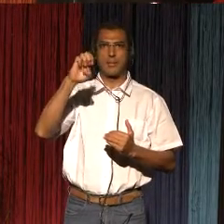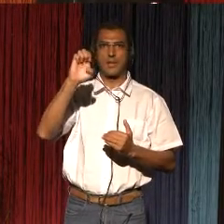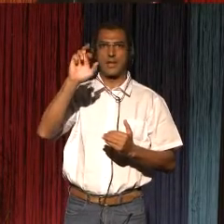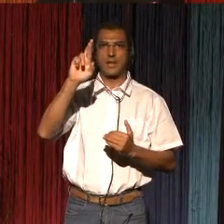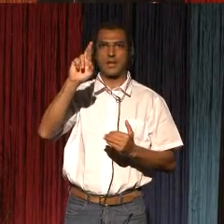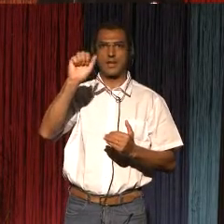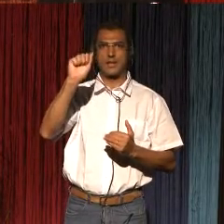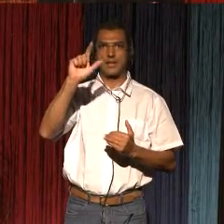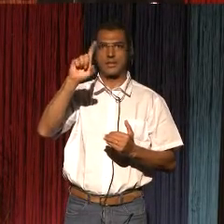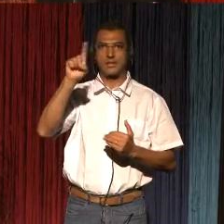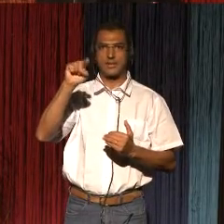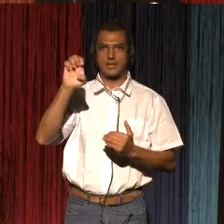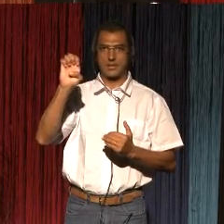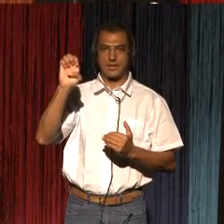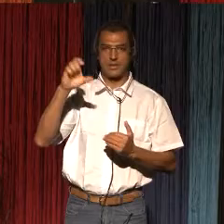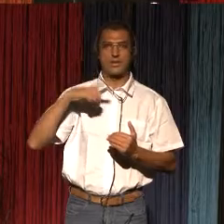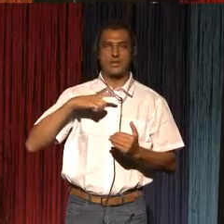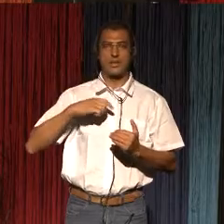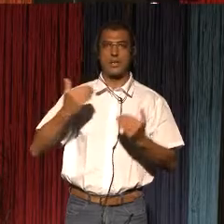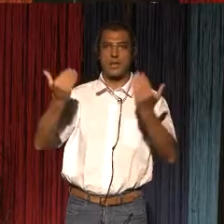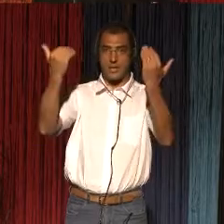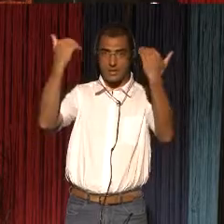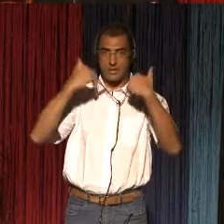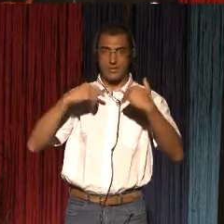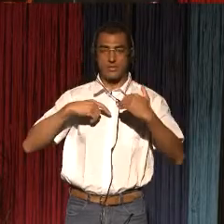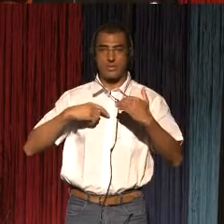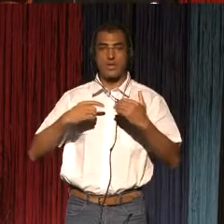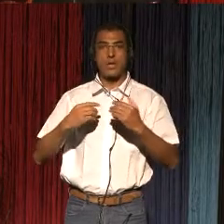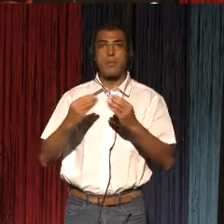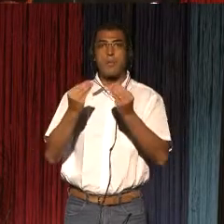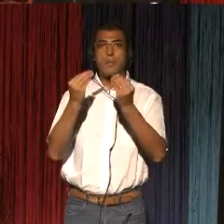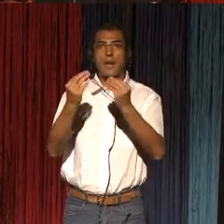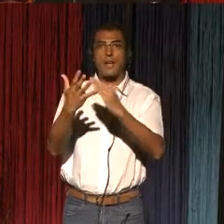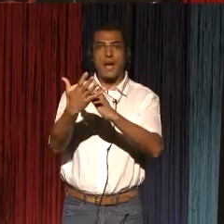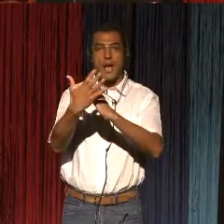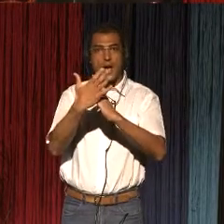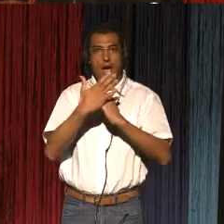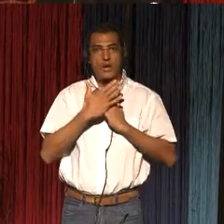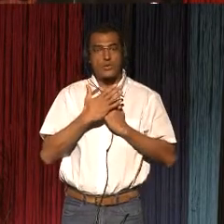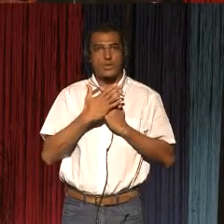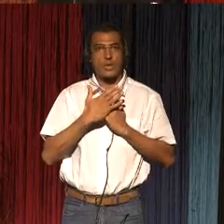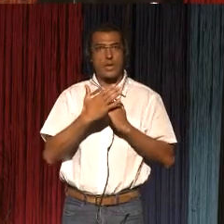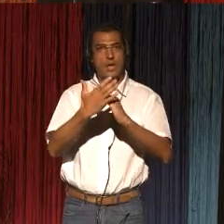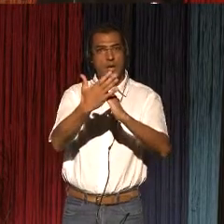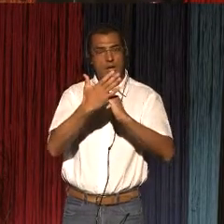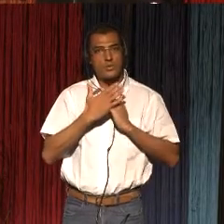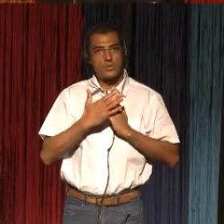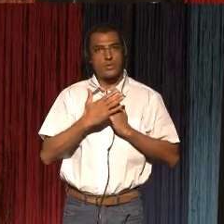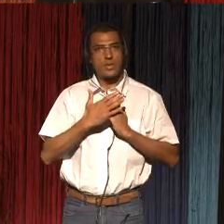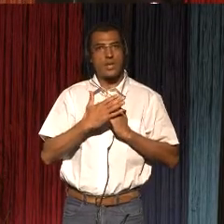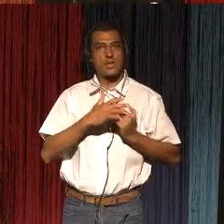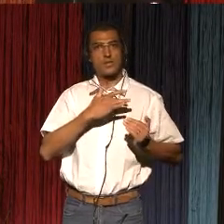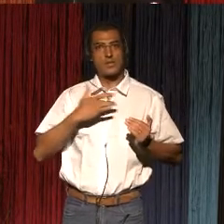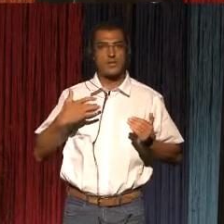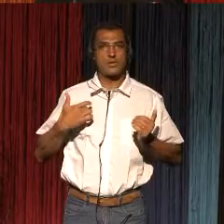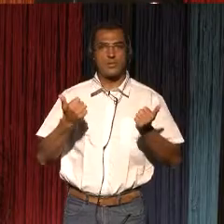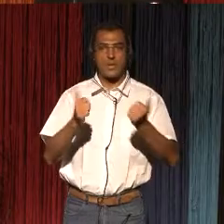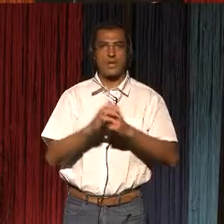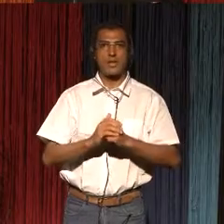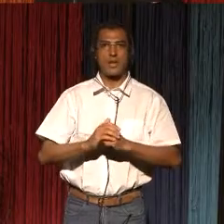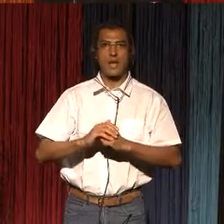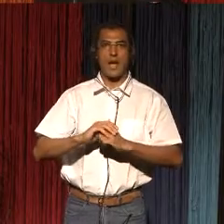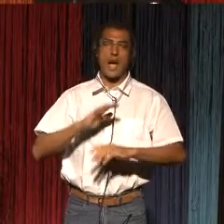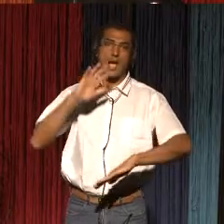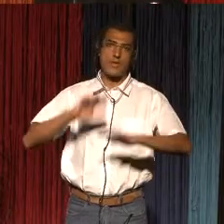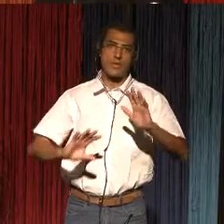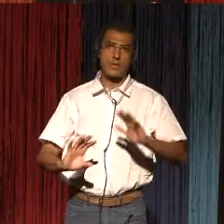essa enzima e ela vai resgatar os telômeros. Ela faz com que eles cresçam novamente. Então, não